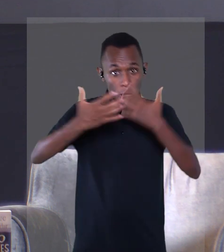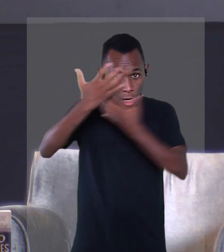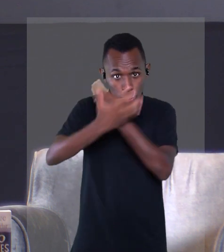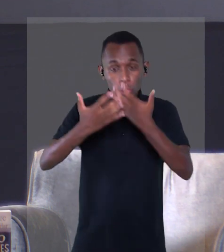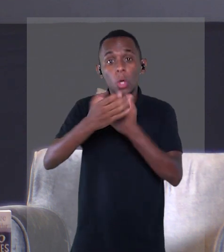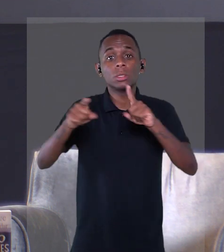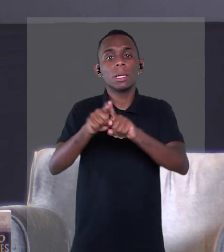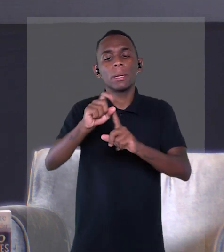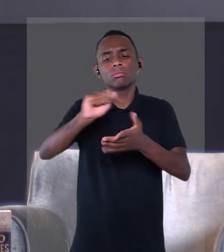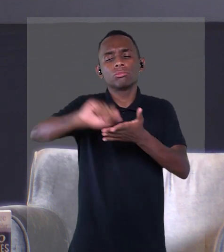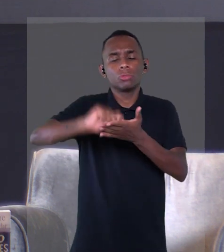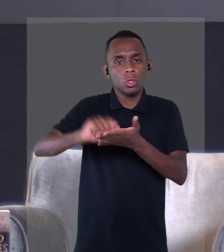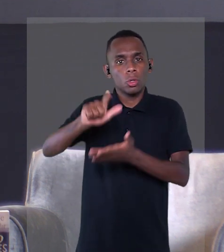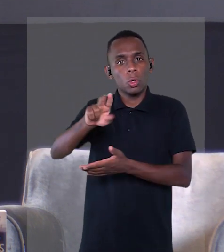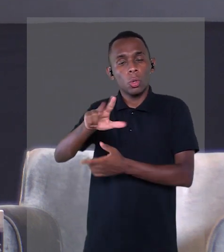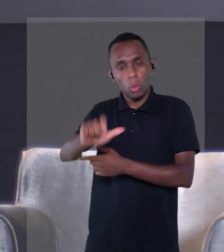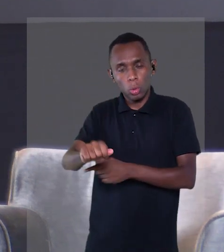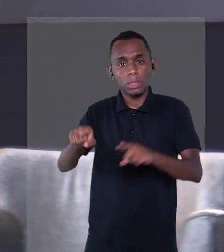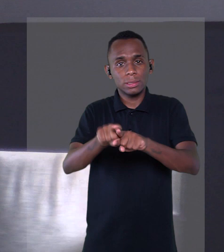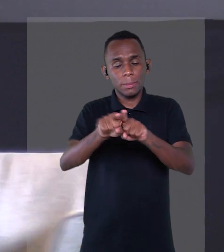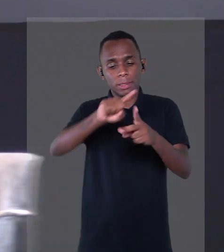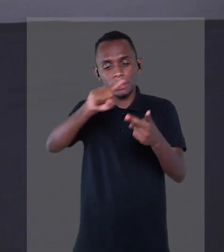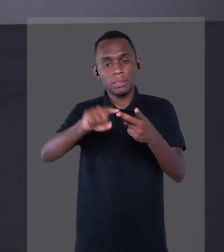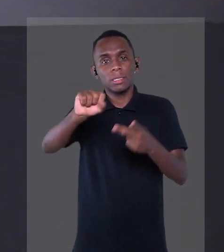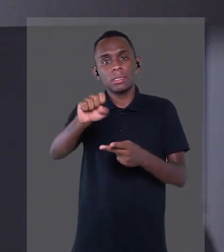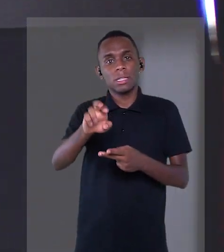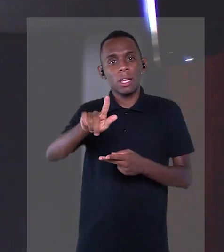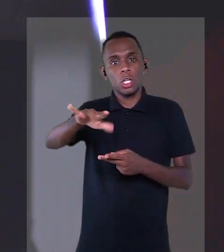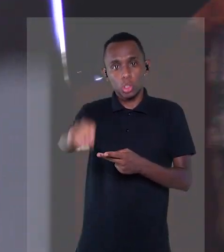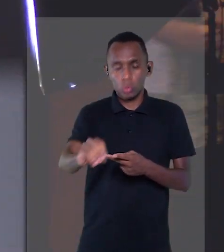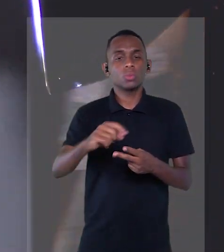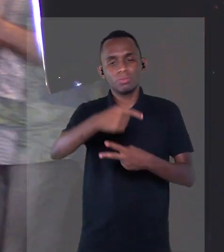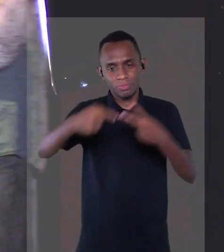Lula Ribeiro e Sérgio Rodrigues,